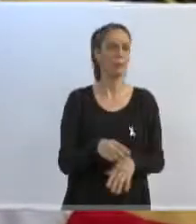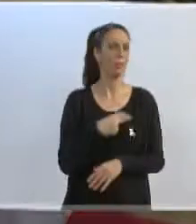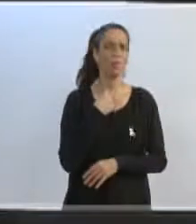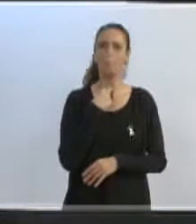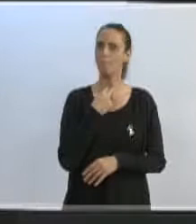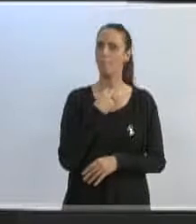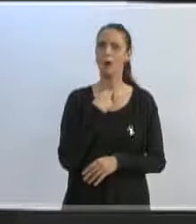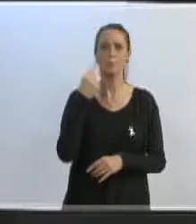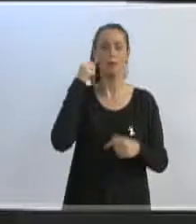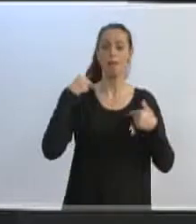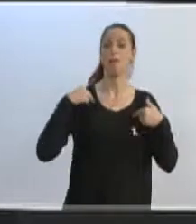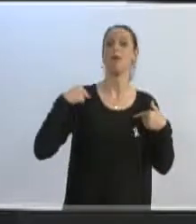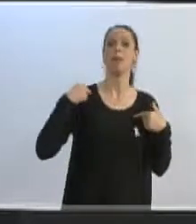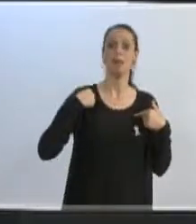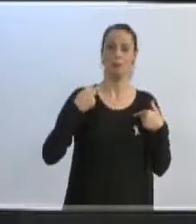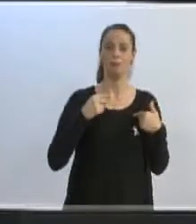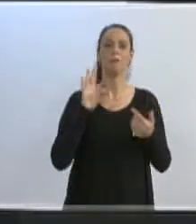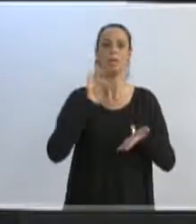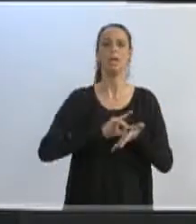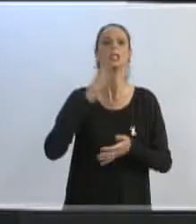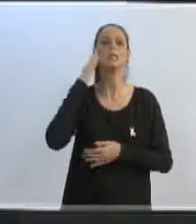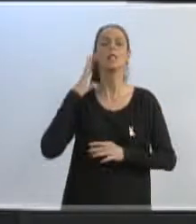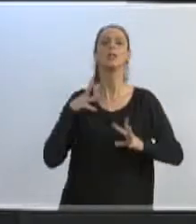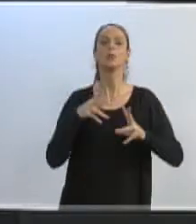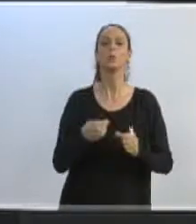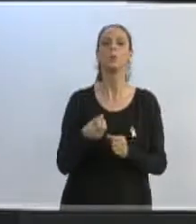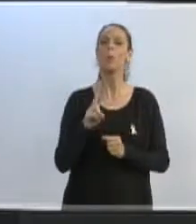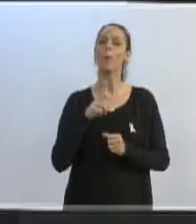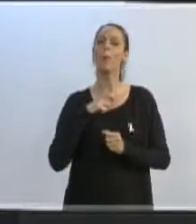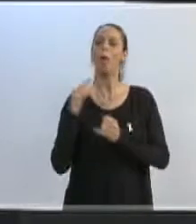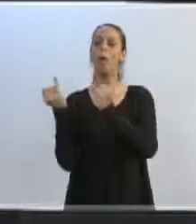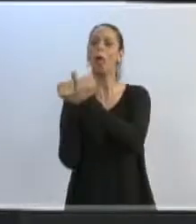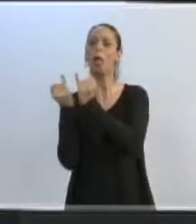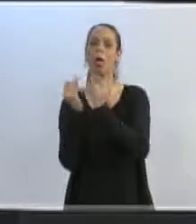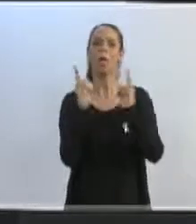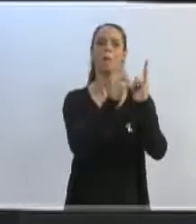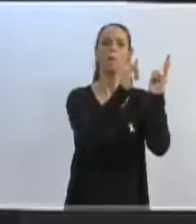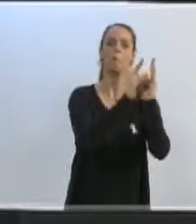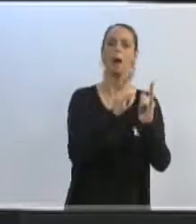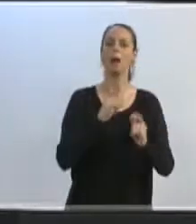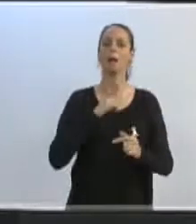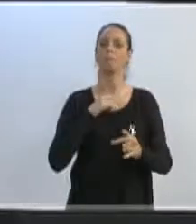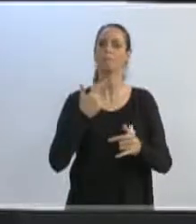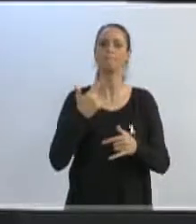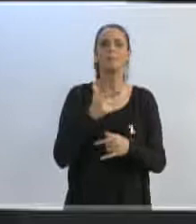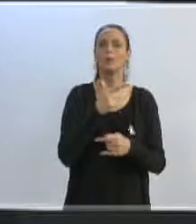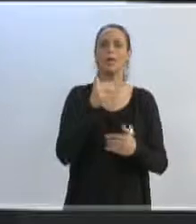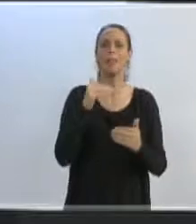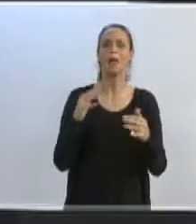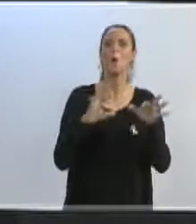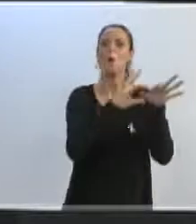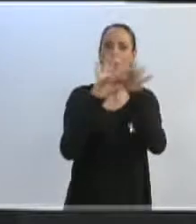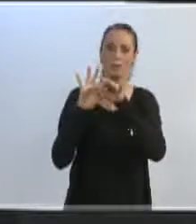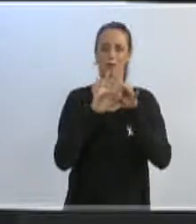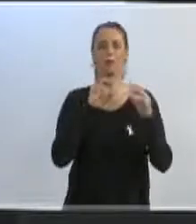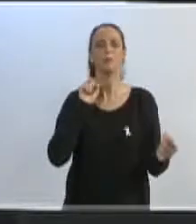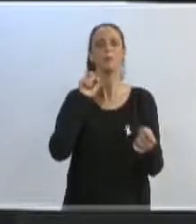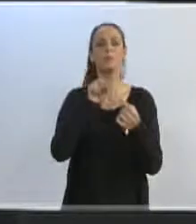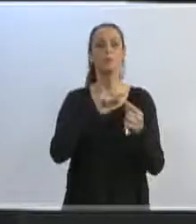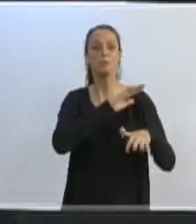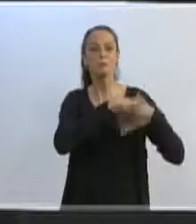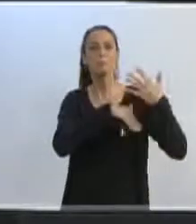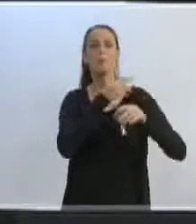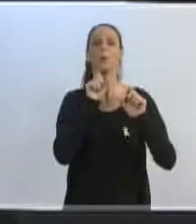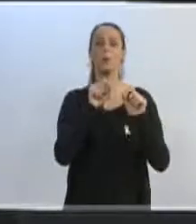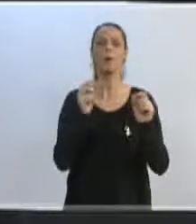ter pai da criança, ela não pode, de forma nenhuma, ter picuinhas entre instituições, nós precisamos avançar. Nosso objetivo aqui